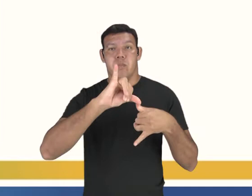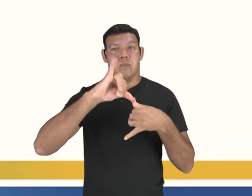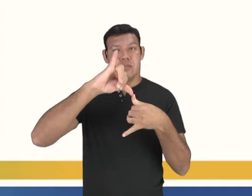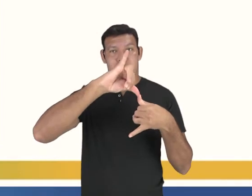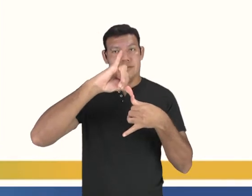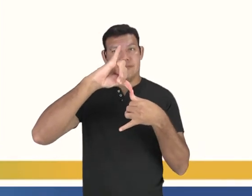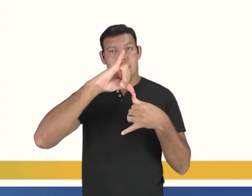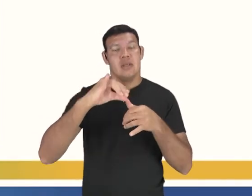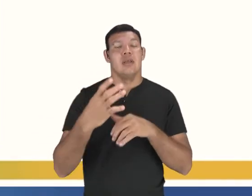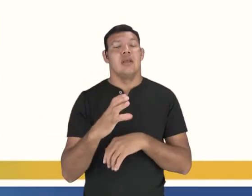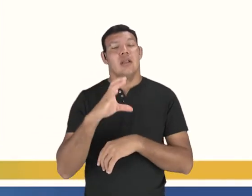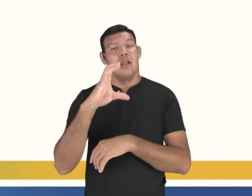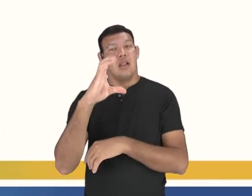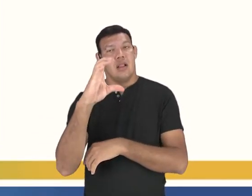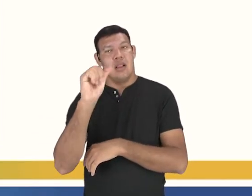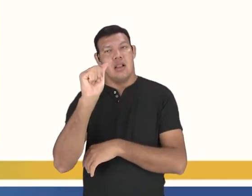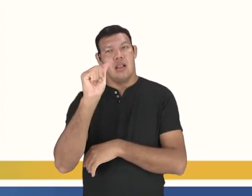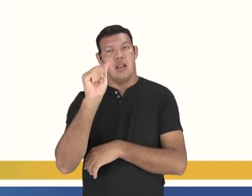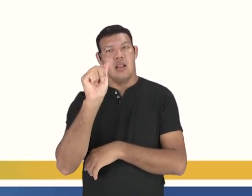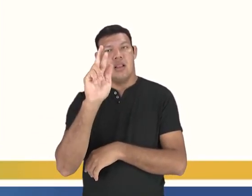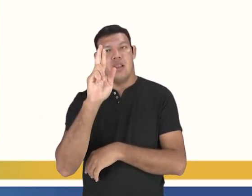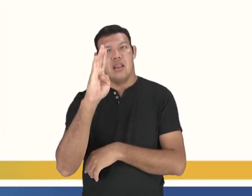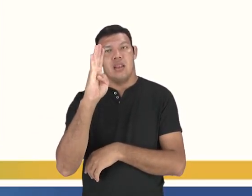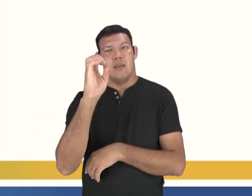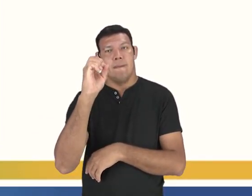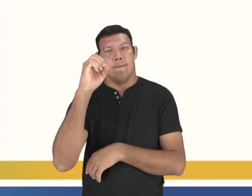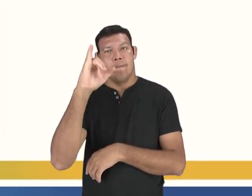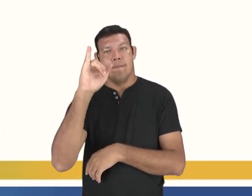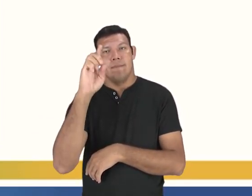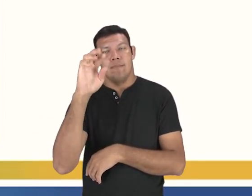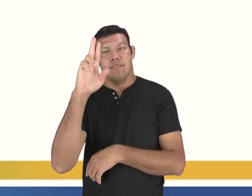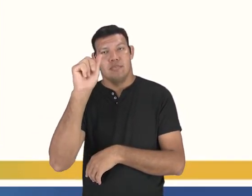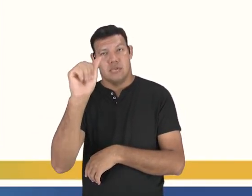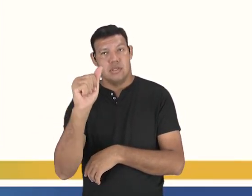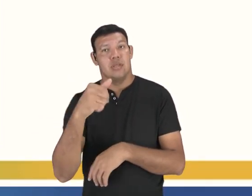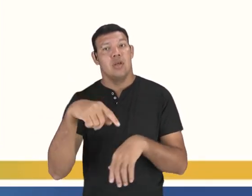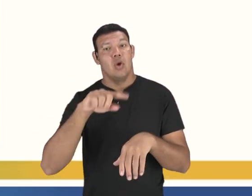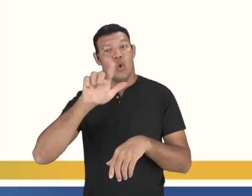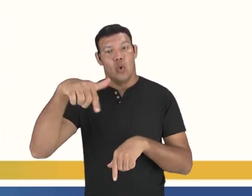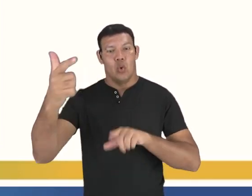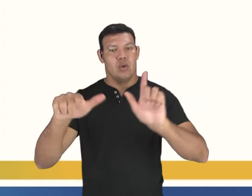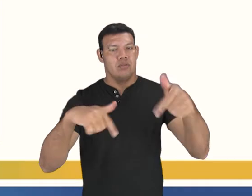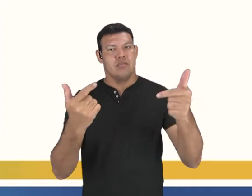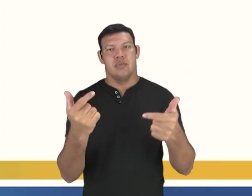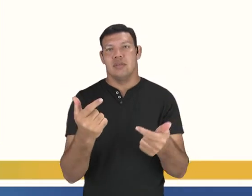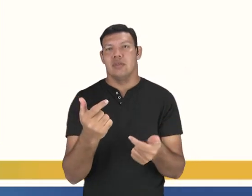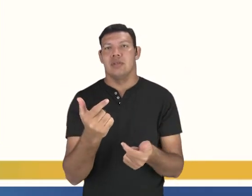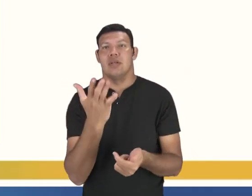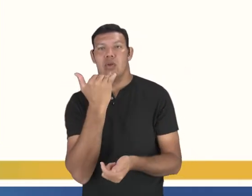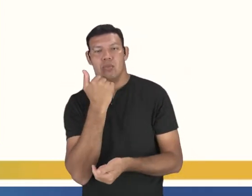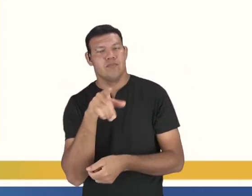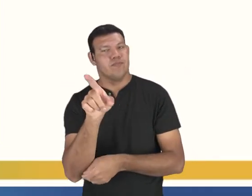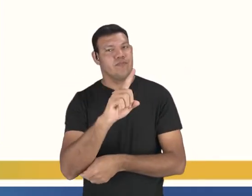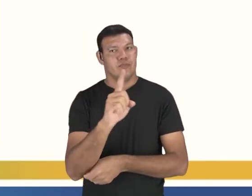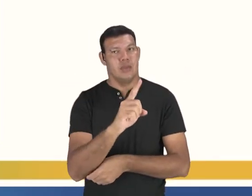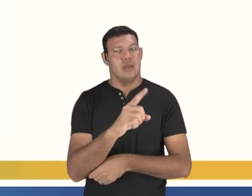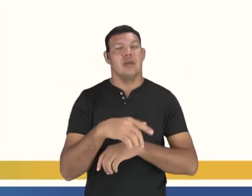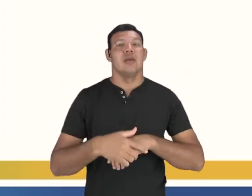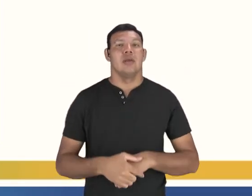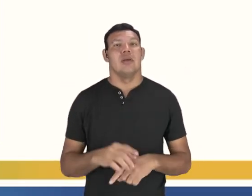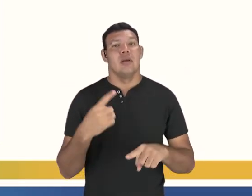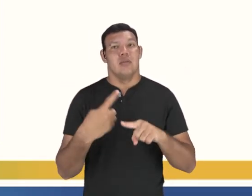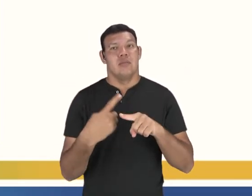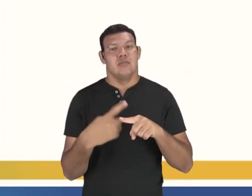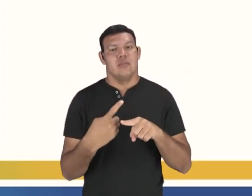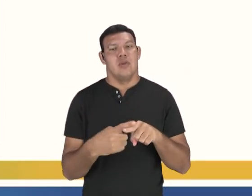e carboidratos e acaba não consumindo outros alimentos ricos em micronutrientes. Então ela acaba ganhando peso pelo esse consumo